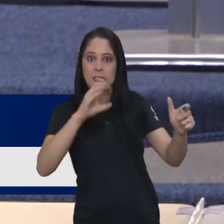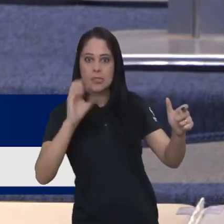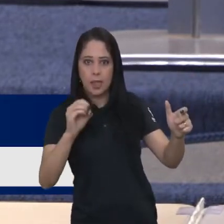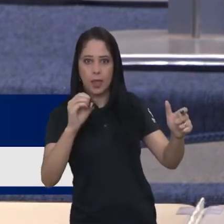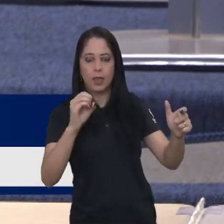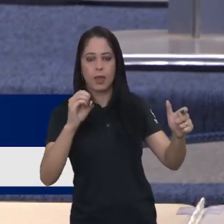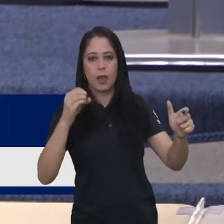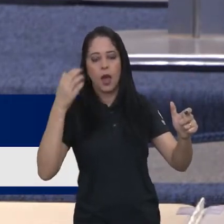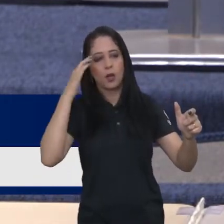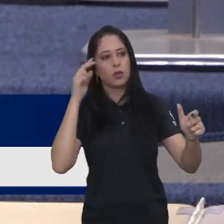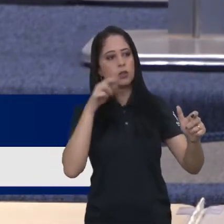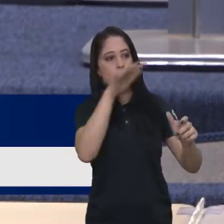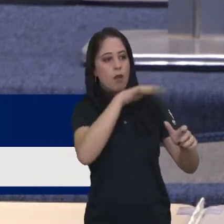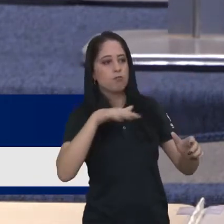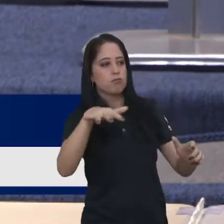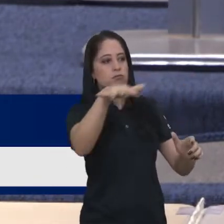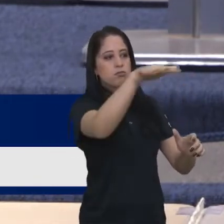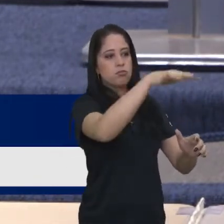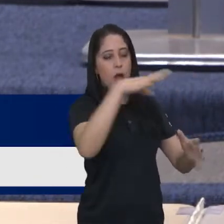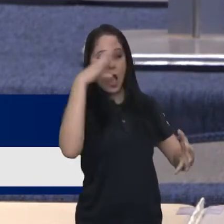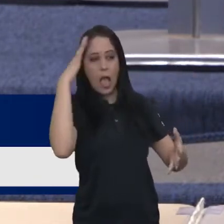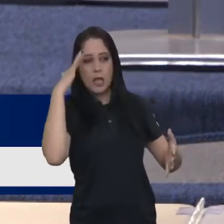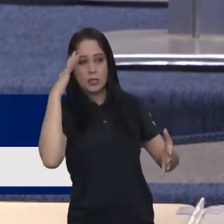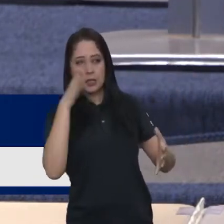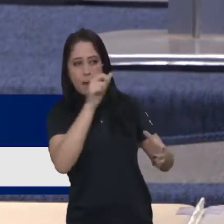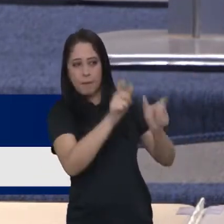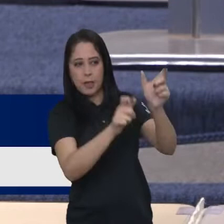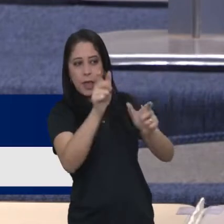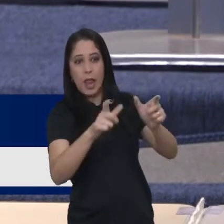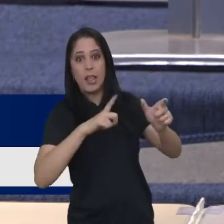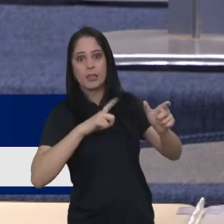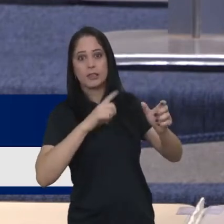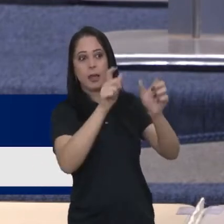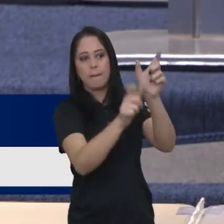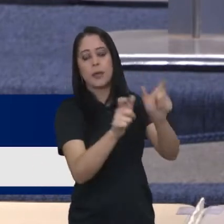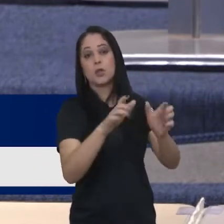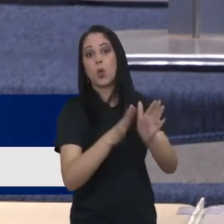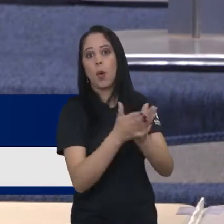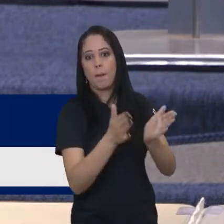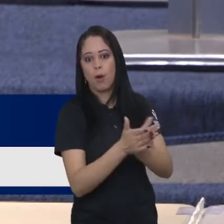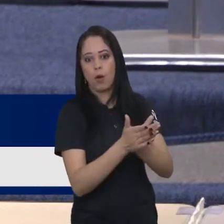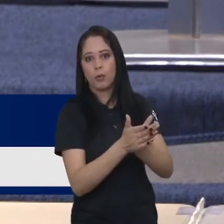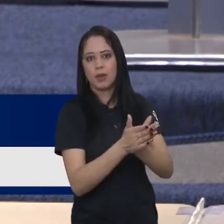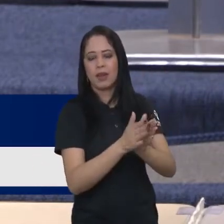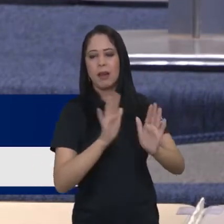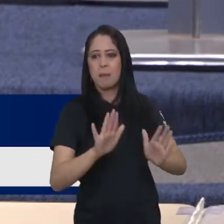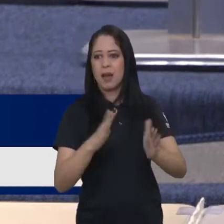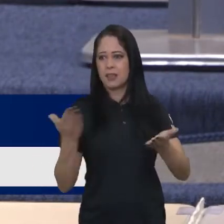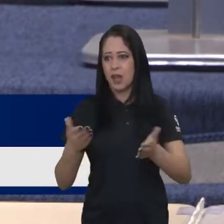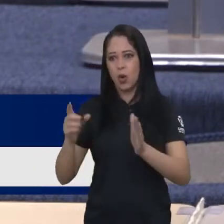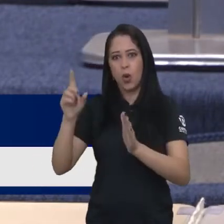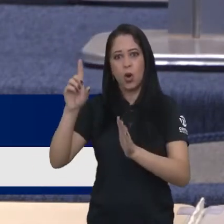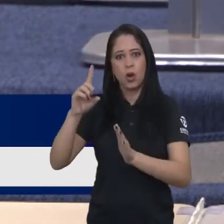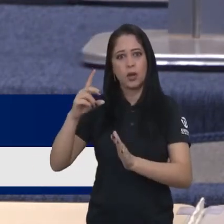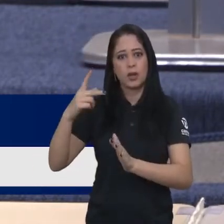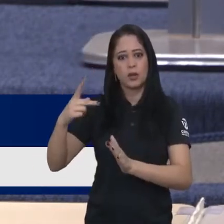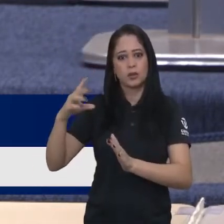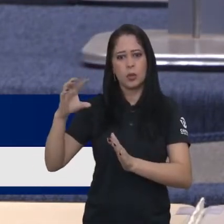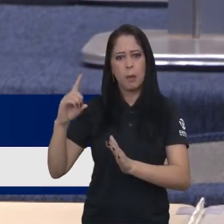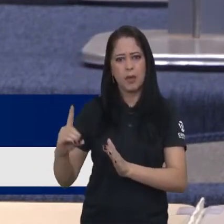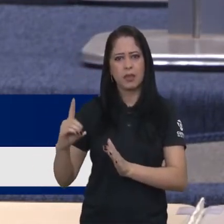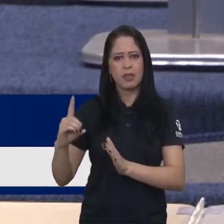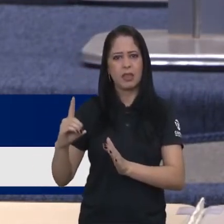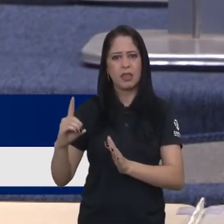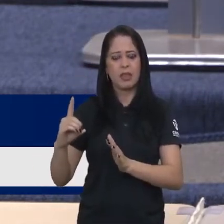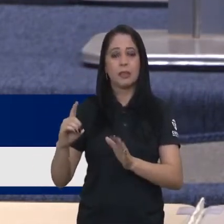gente tinha um perímetro definido. No plano diretor de 2018, infelizmente, essas delimitações sumiram e elas se transformaram em